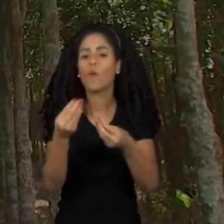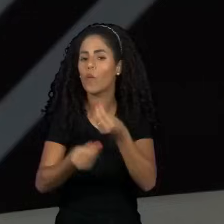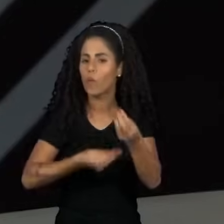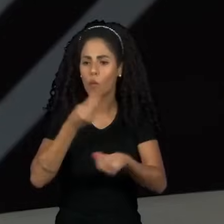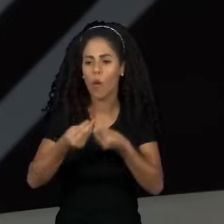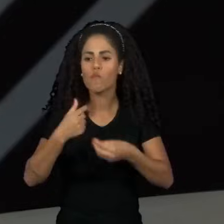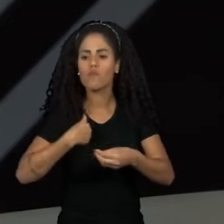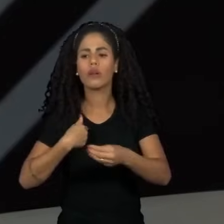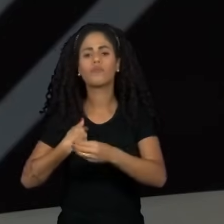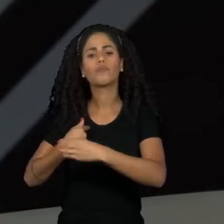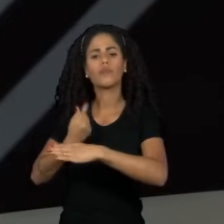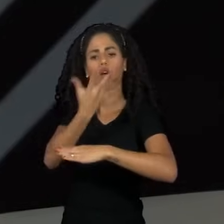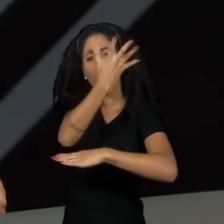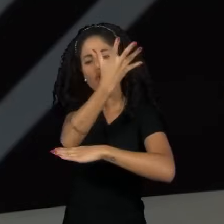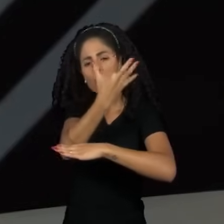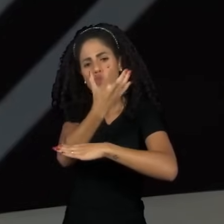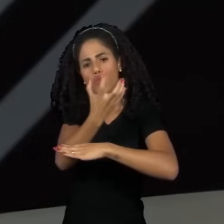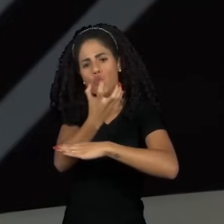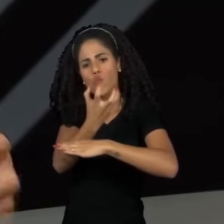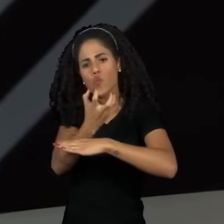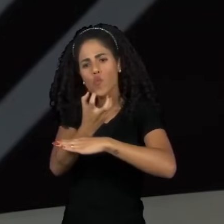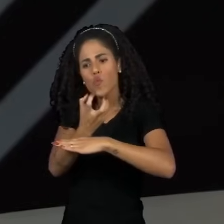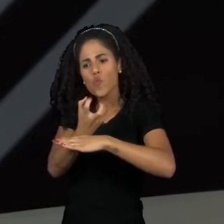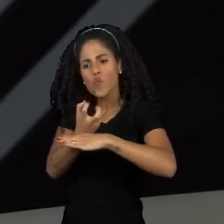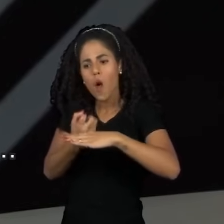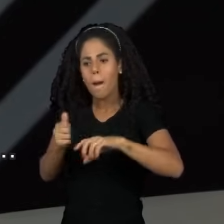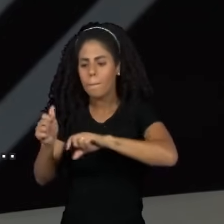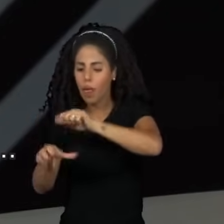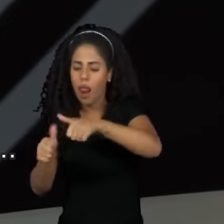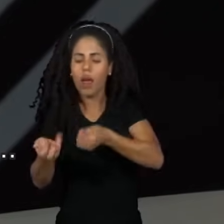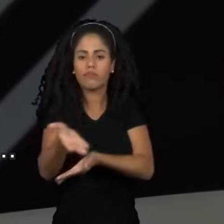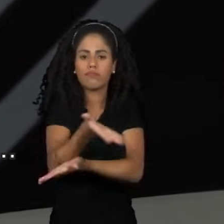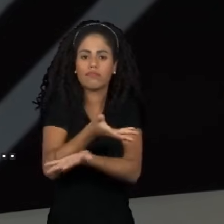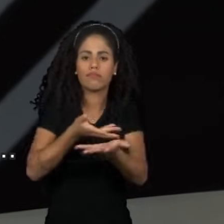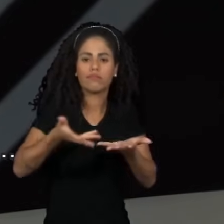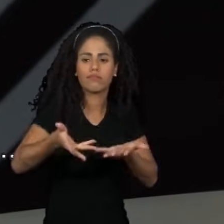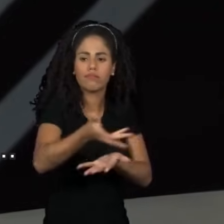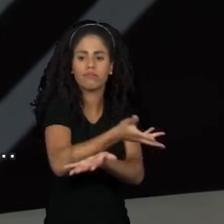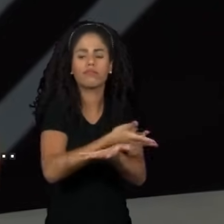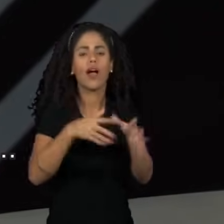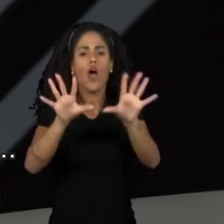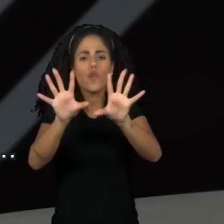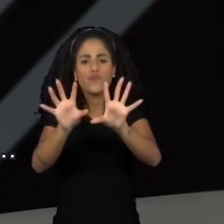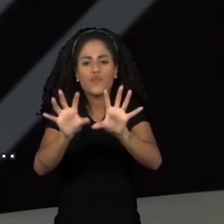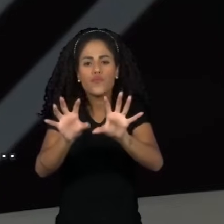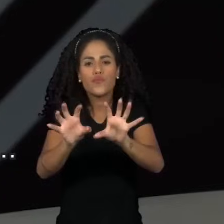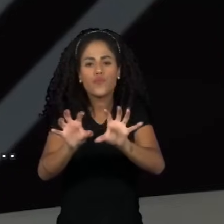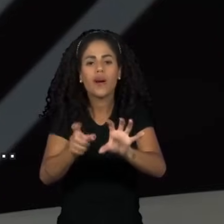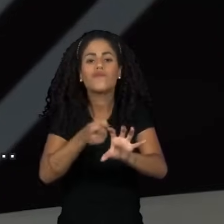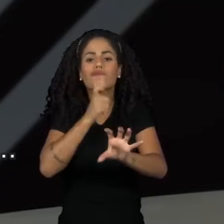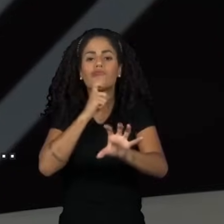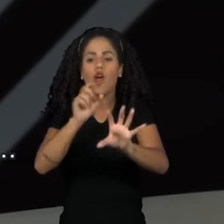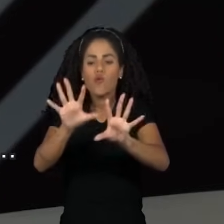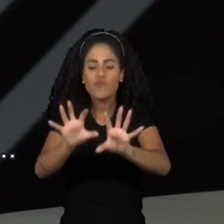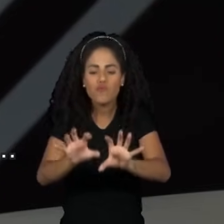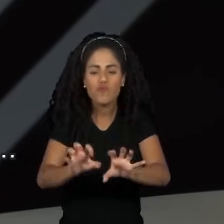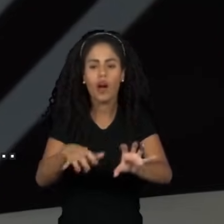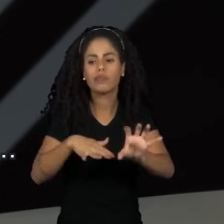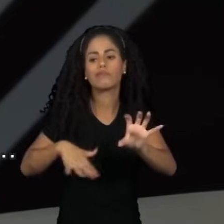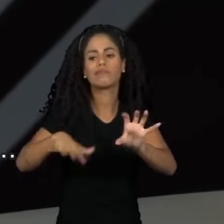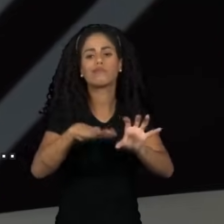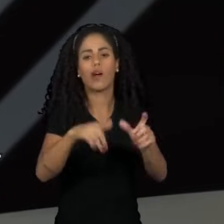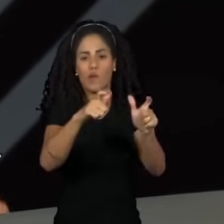absorvendo, complexificando energia do entorno e se transformando